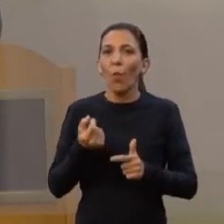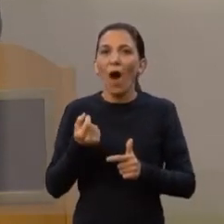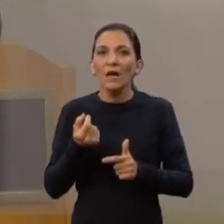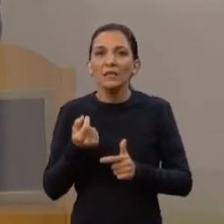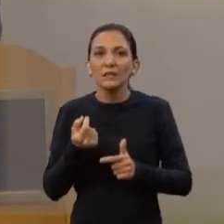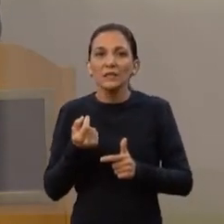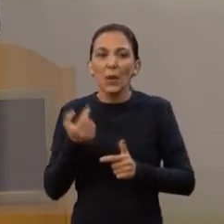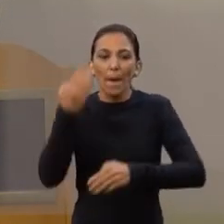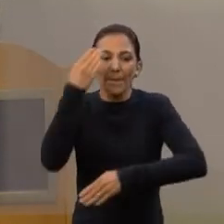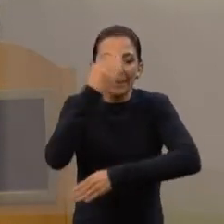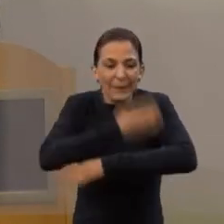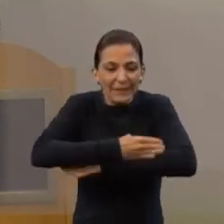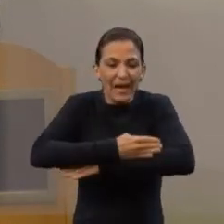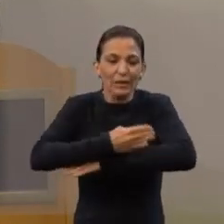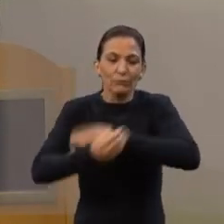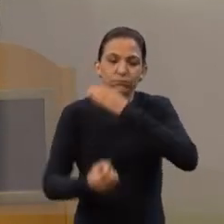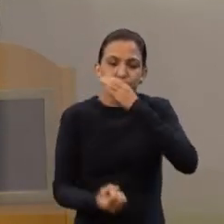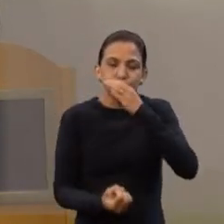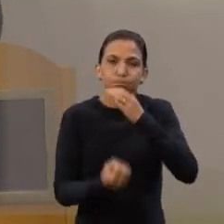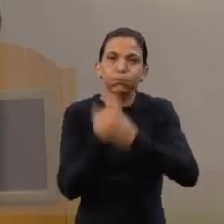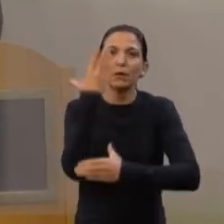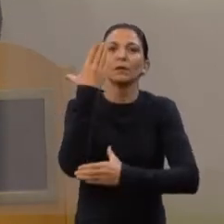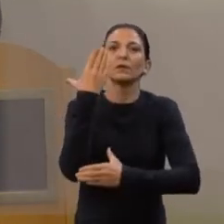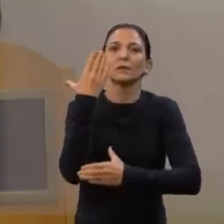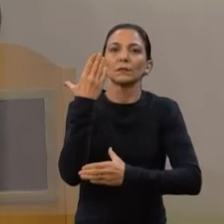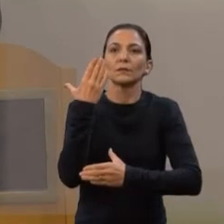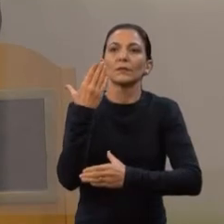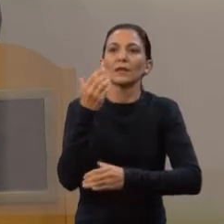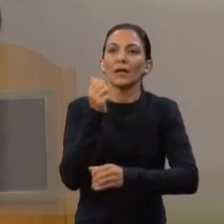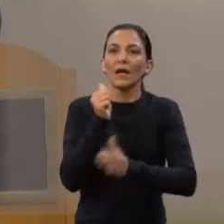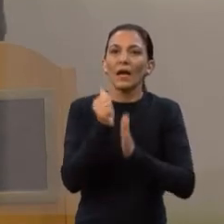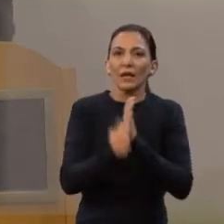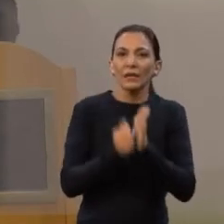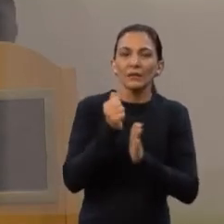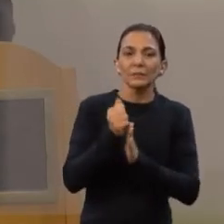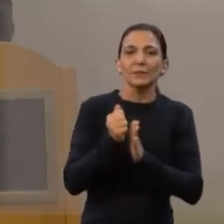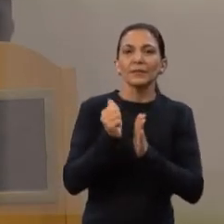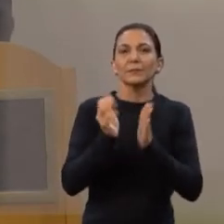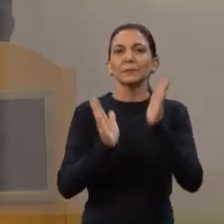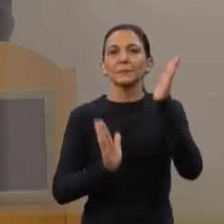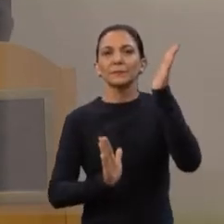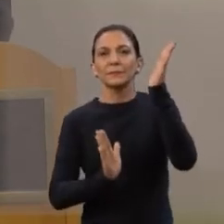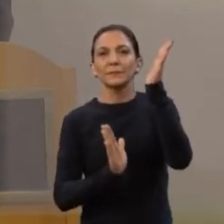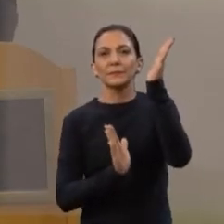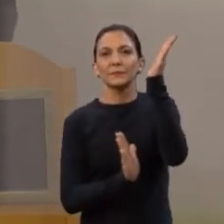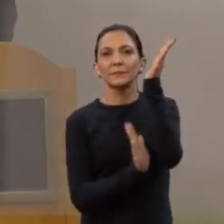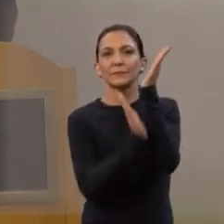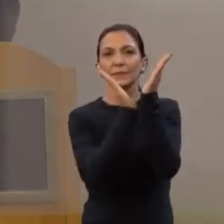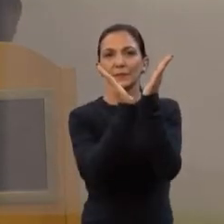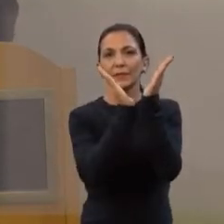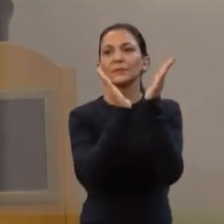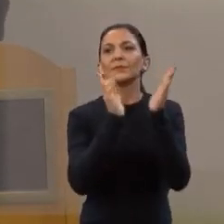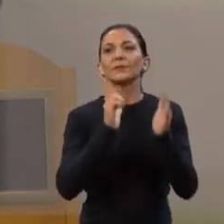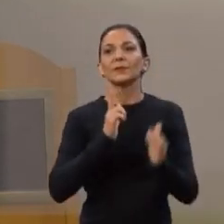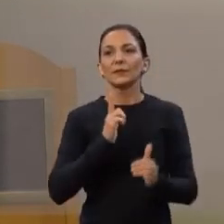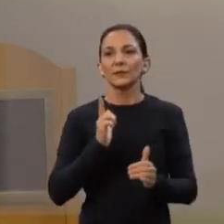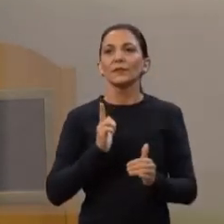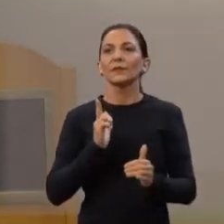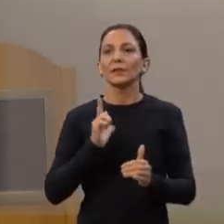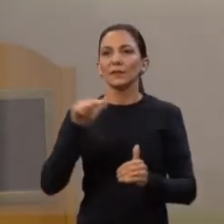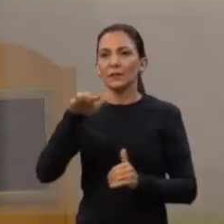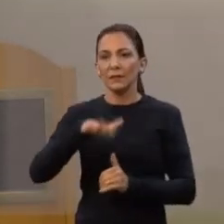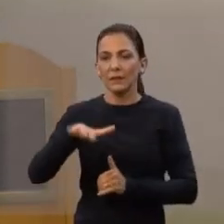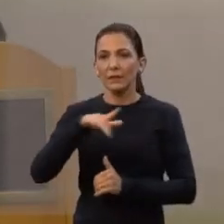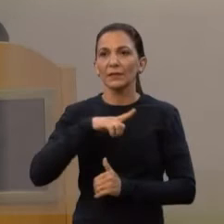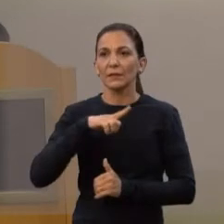pedágio Araraquara é Ibaté que é prejudicar muito a nossa cidade do Estudante trabalhador